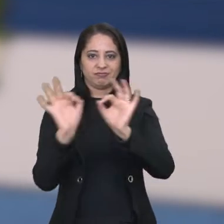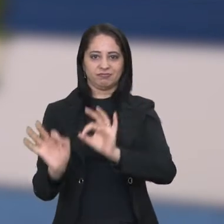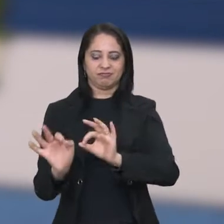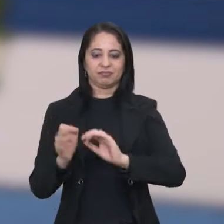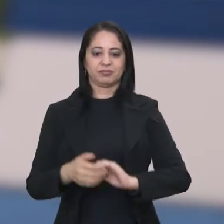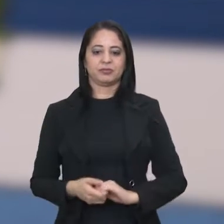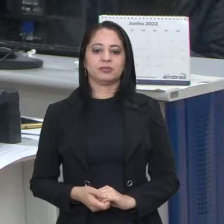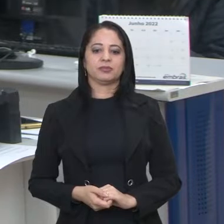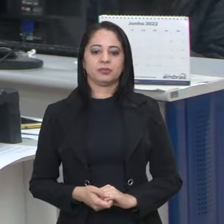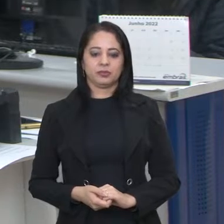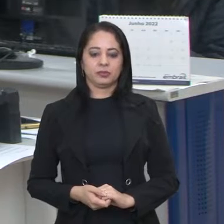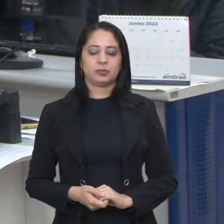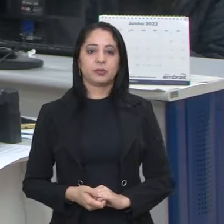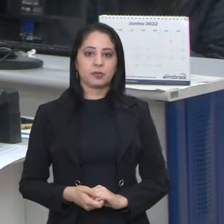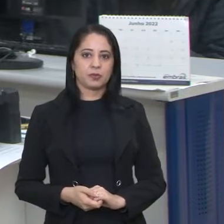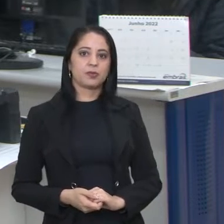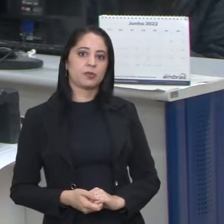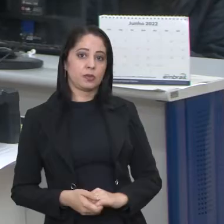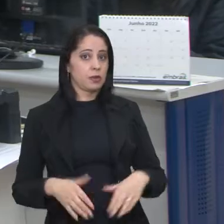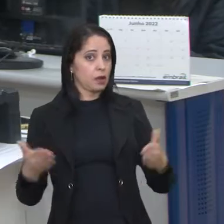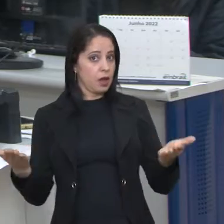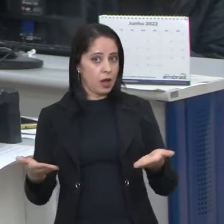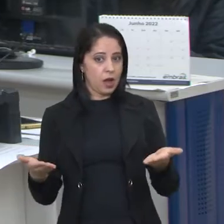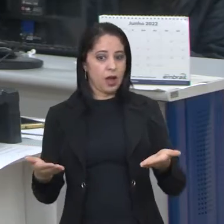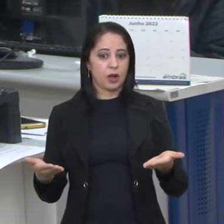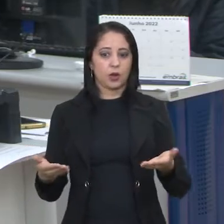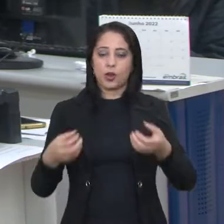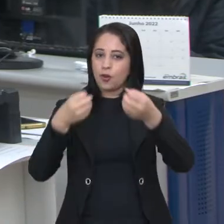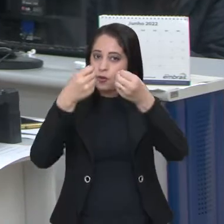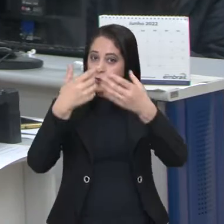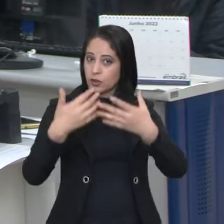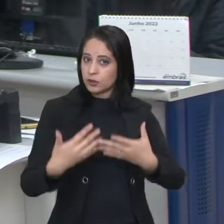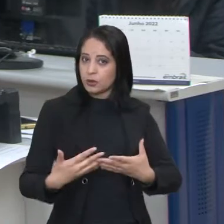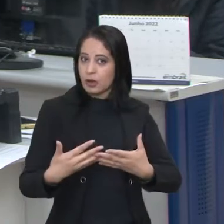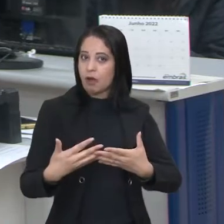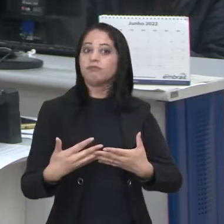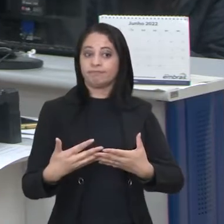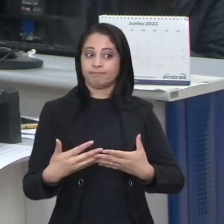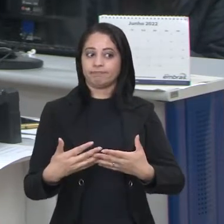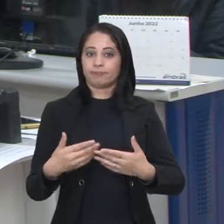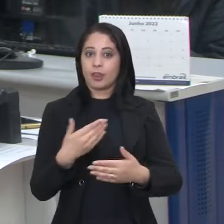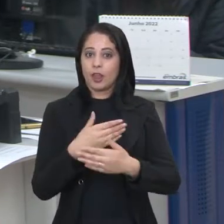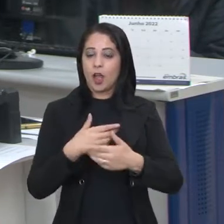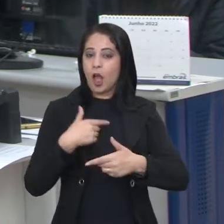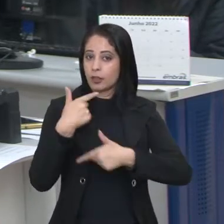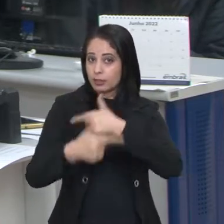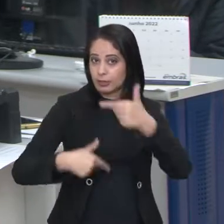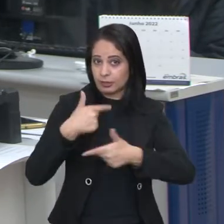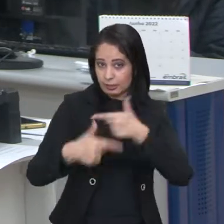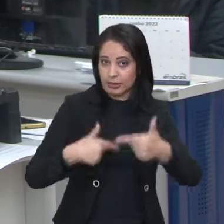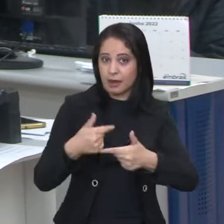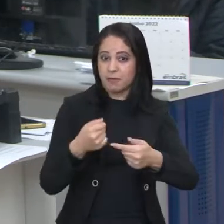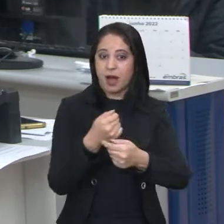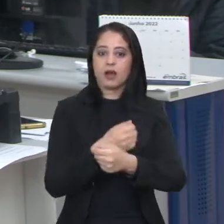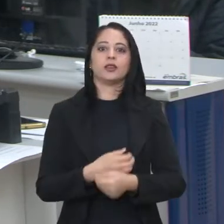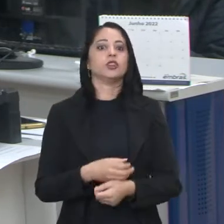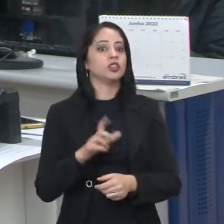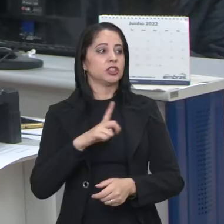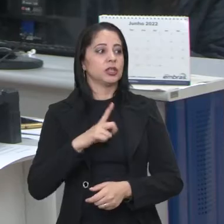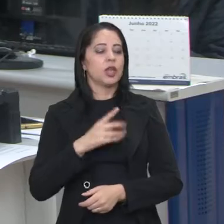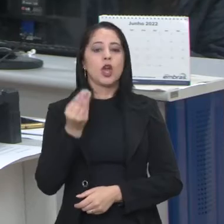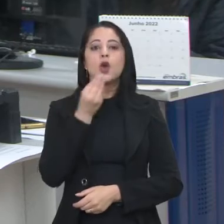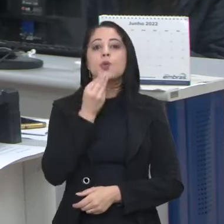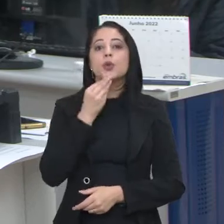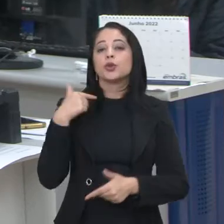sociais. E agora a gente segue o boletim legislativo para falar de emprego. Você confere na nossa agenda de serviços